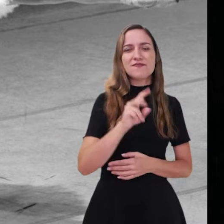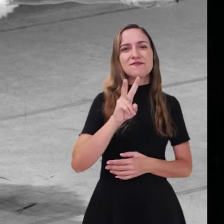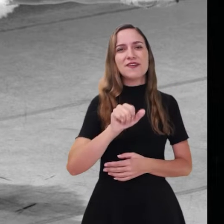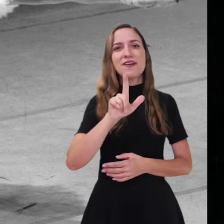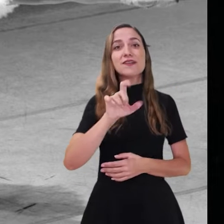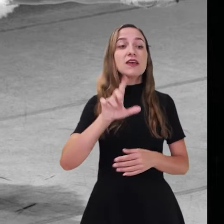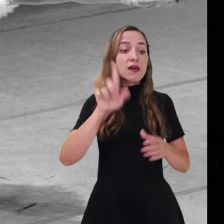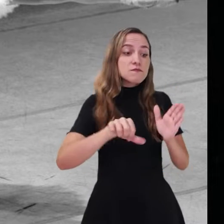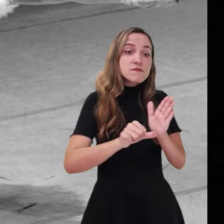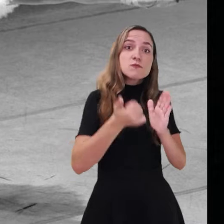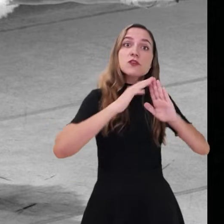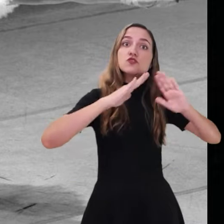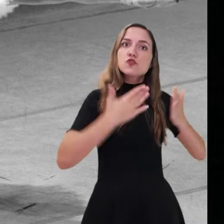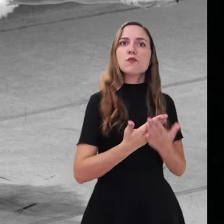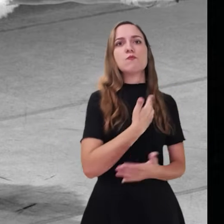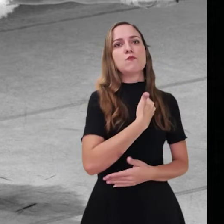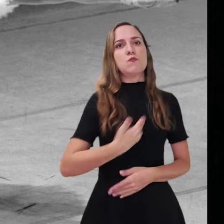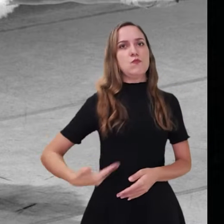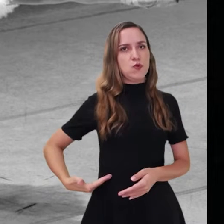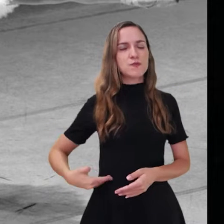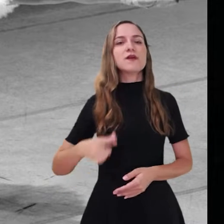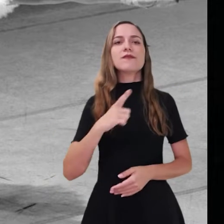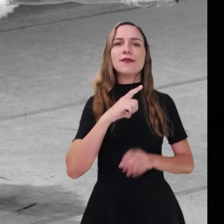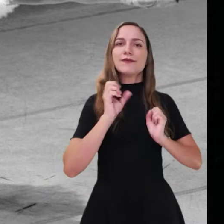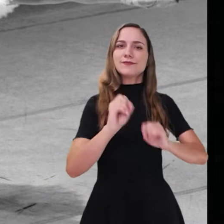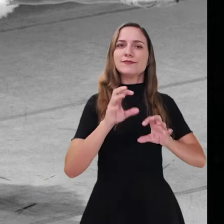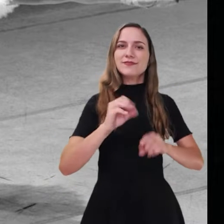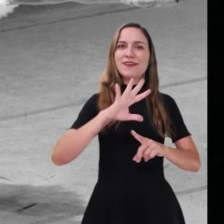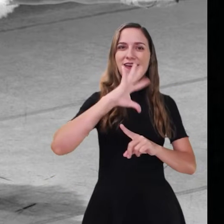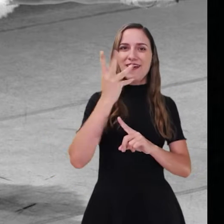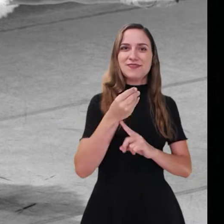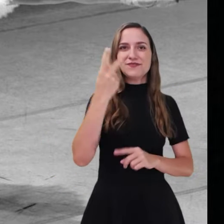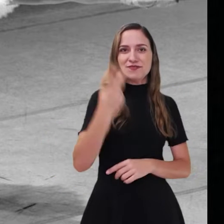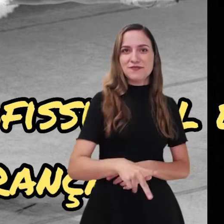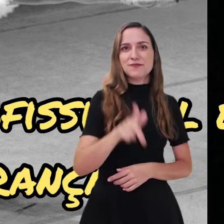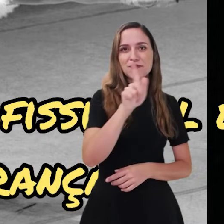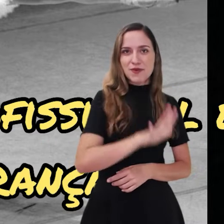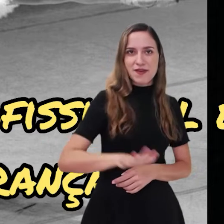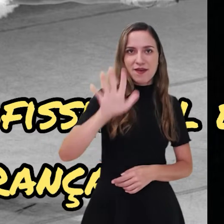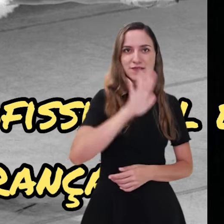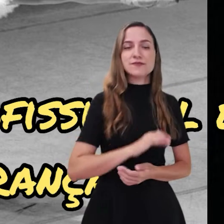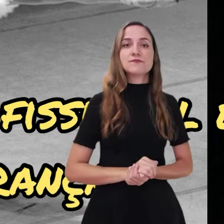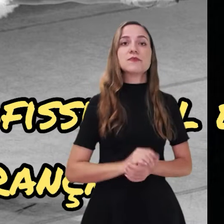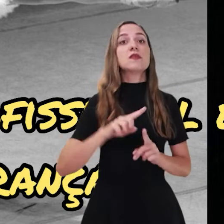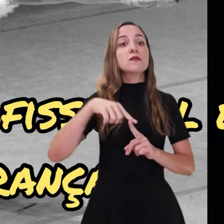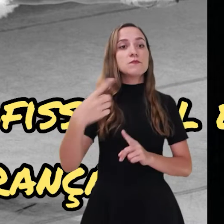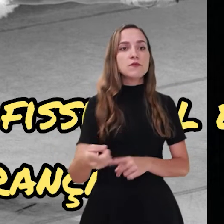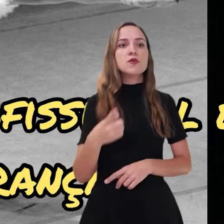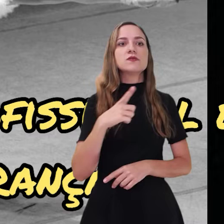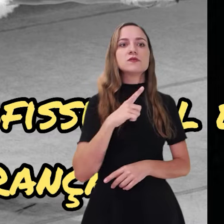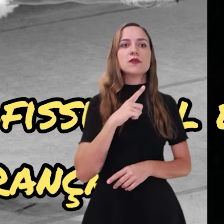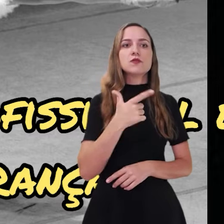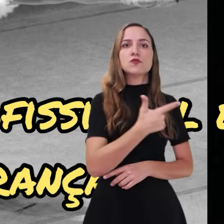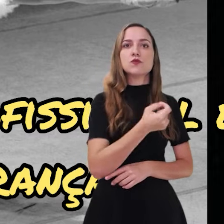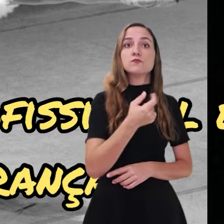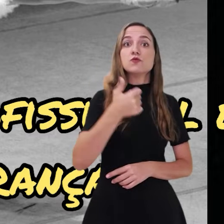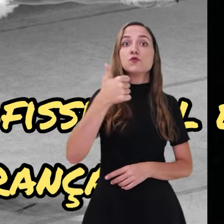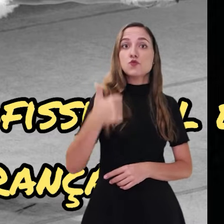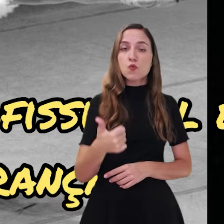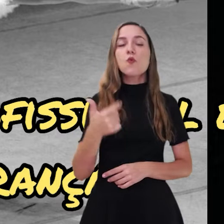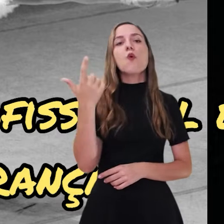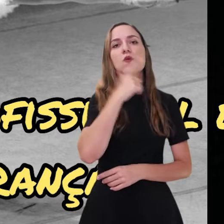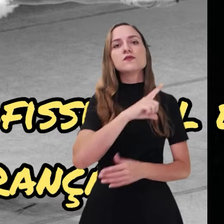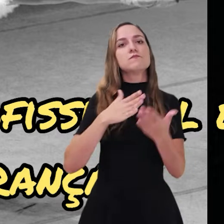arte no estado de Goiás. No final de 2001, a Assembleia Legislativa aprovou a criação do Centro de